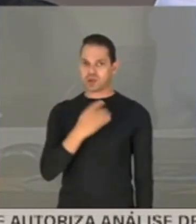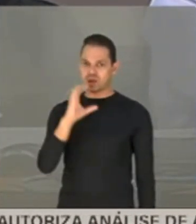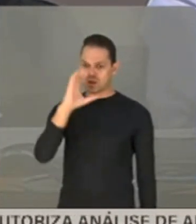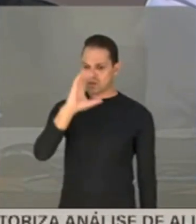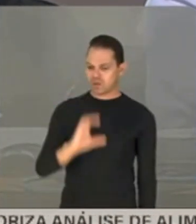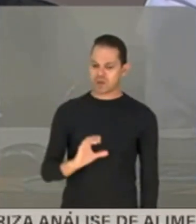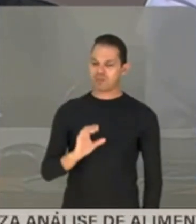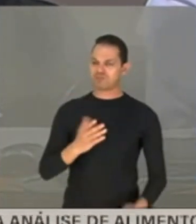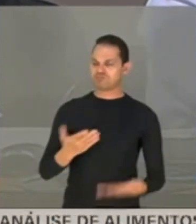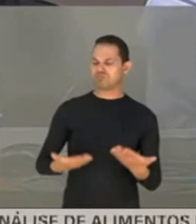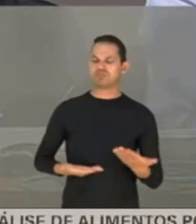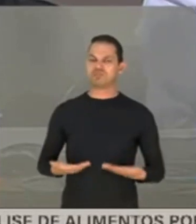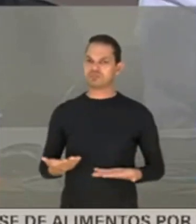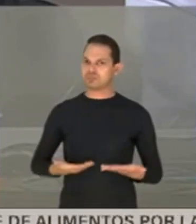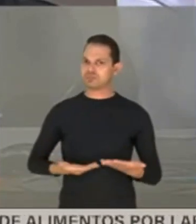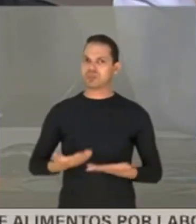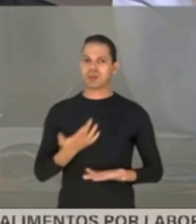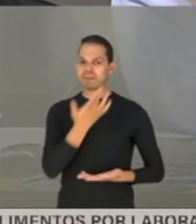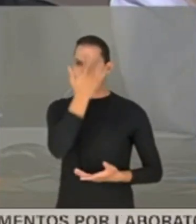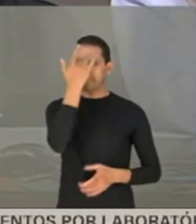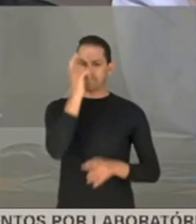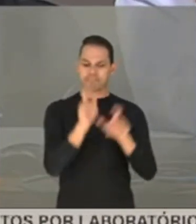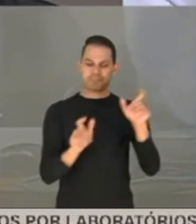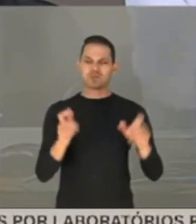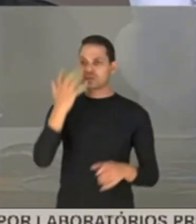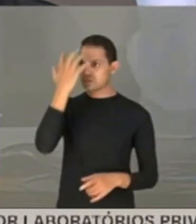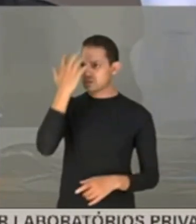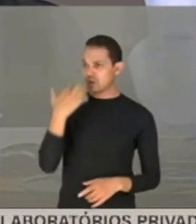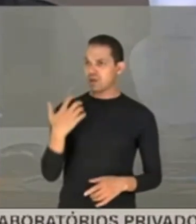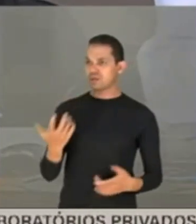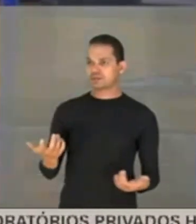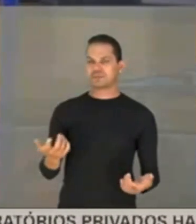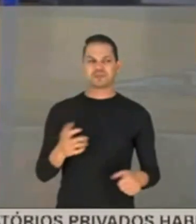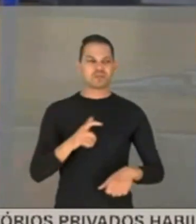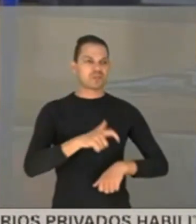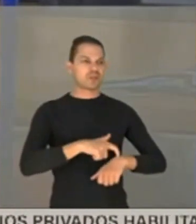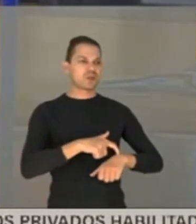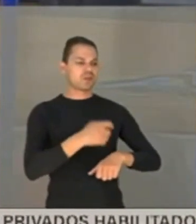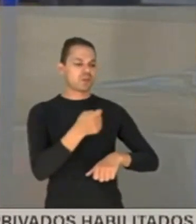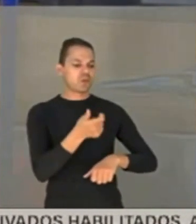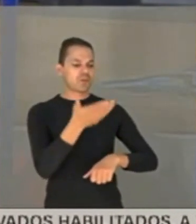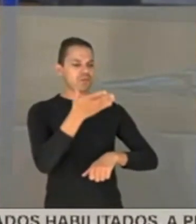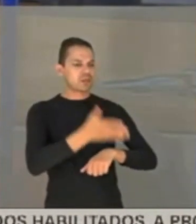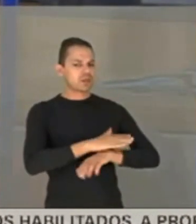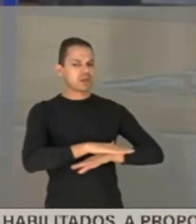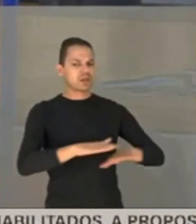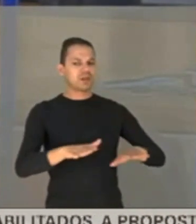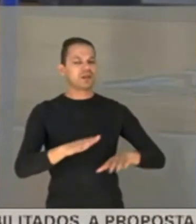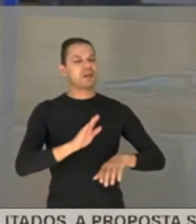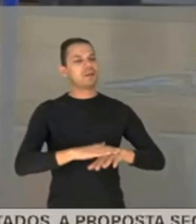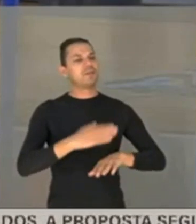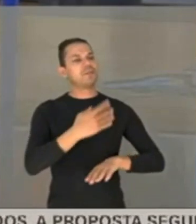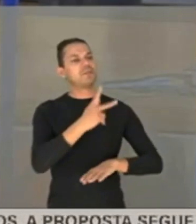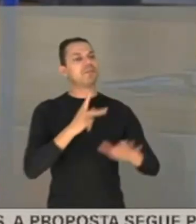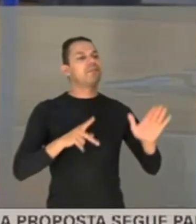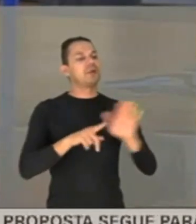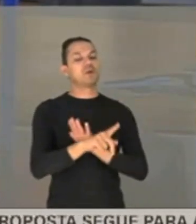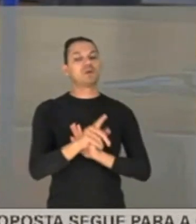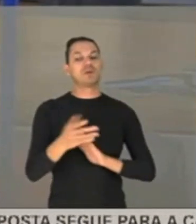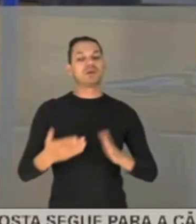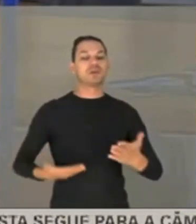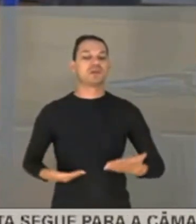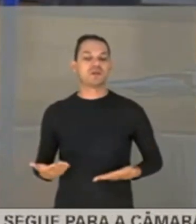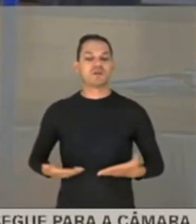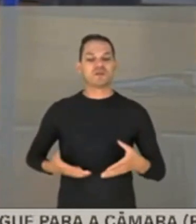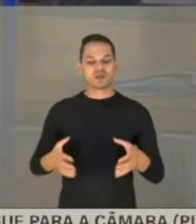como prestadores, como pessoas sérias. O meu tempo está terminando, eu queria só perguntar uma coisa. Quantos funcionários o grupo